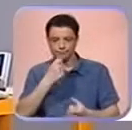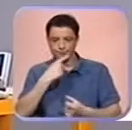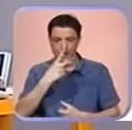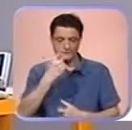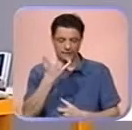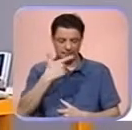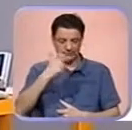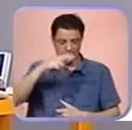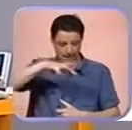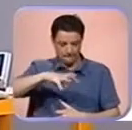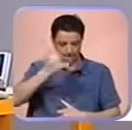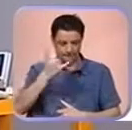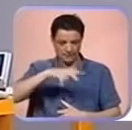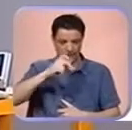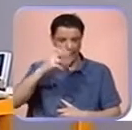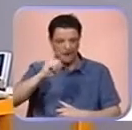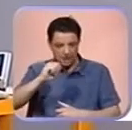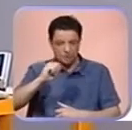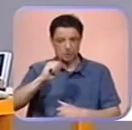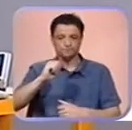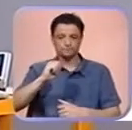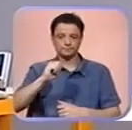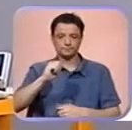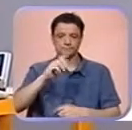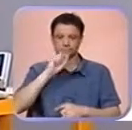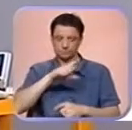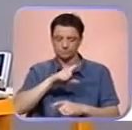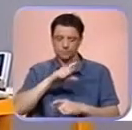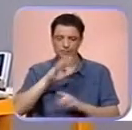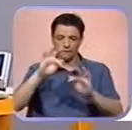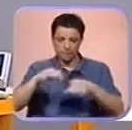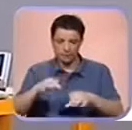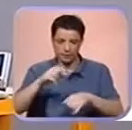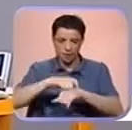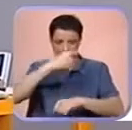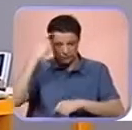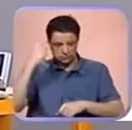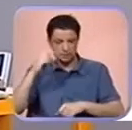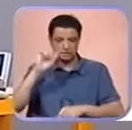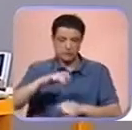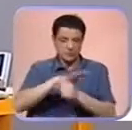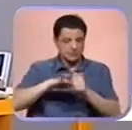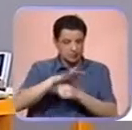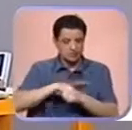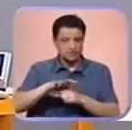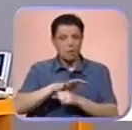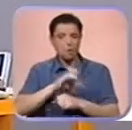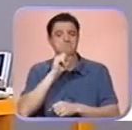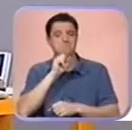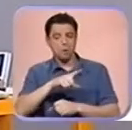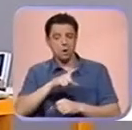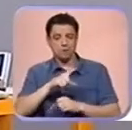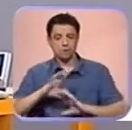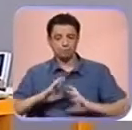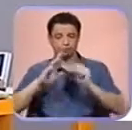e atuação de cuidados gerais. Pode estancar-se a doença? Ou ela... Em muitos casos, sim. Noutros casos, ela pode progredir também